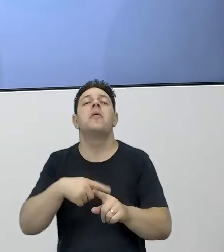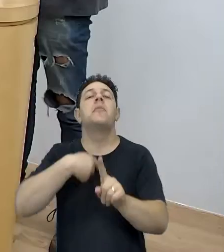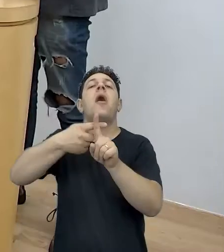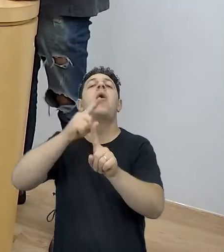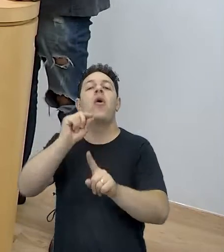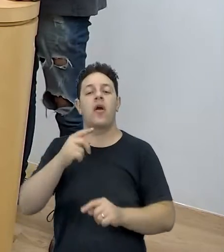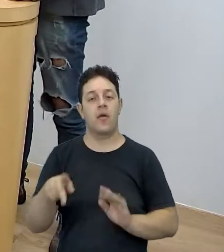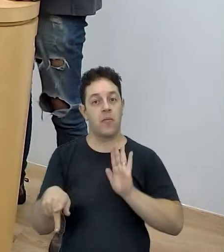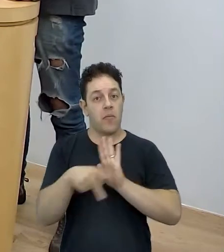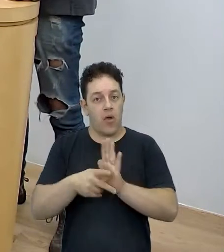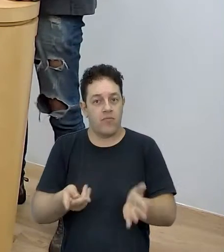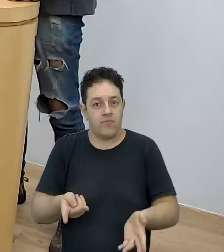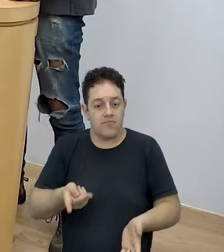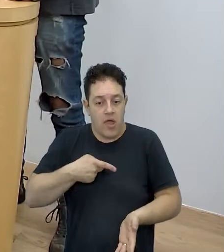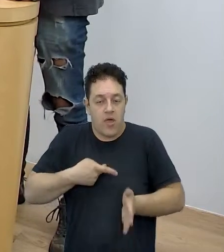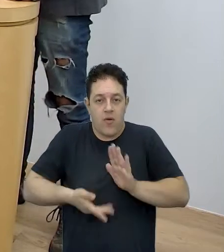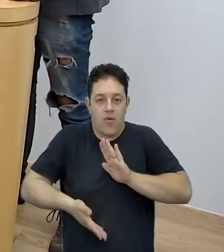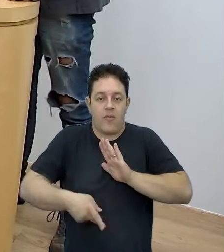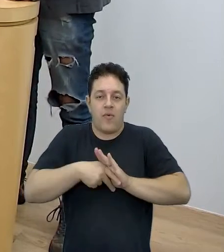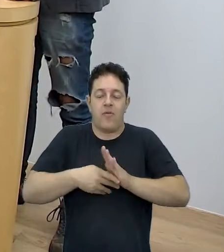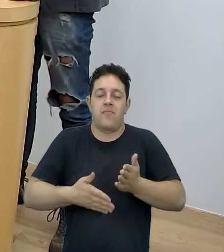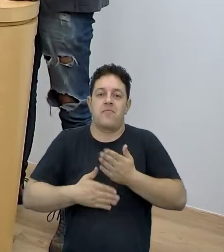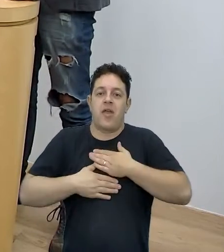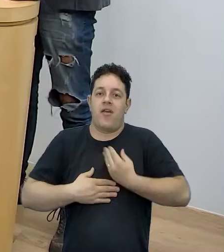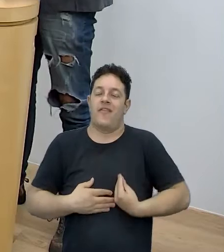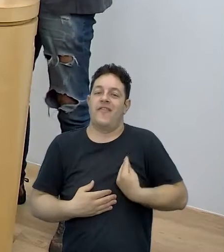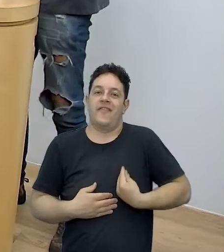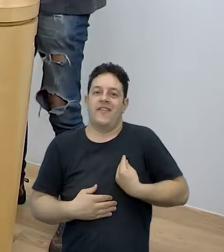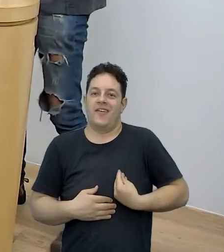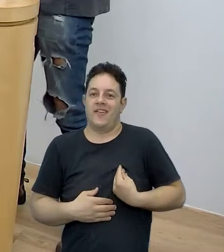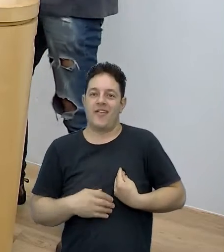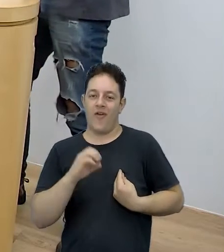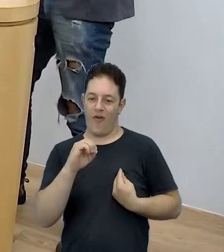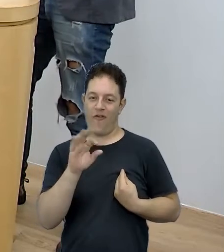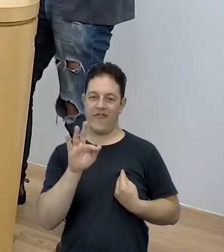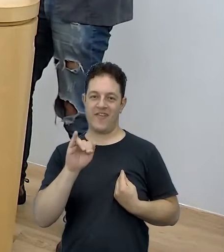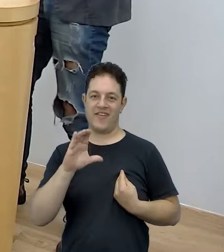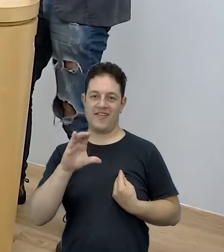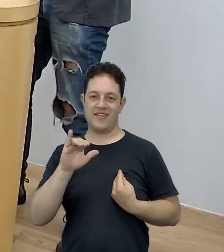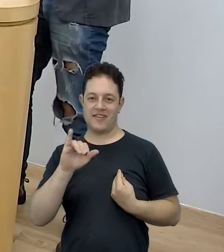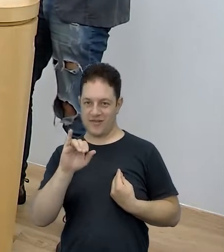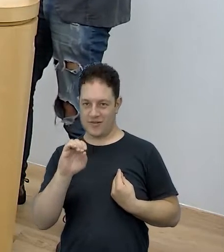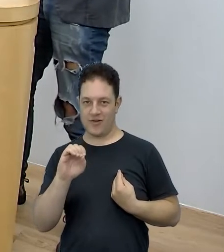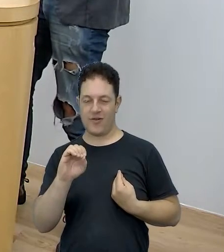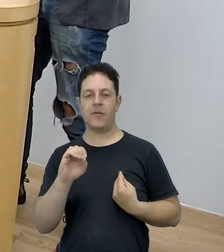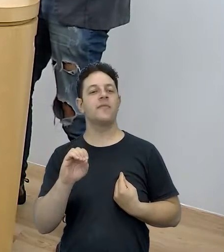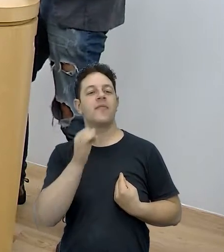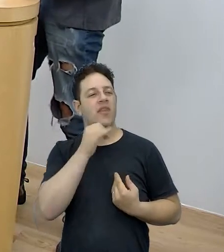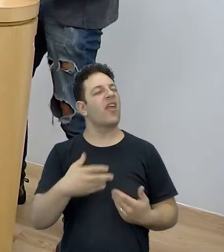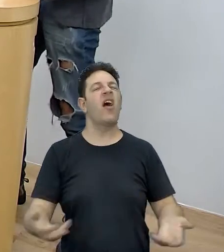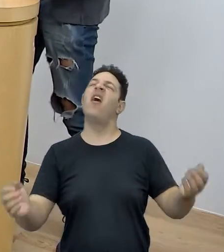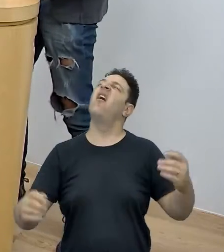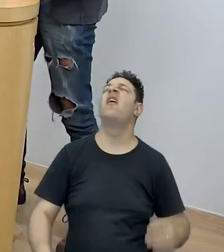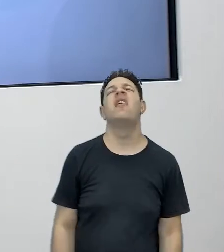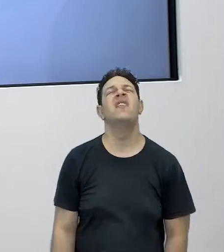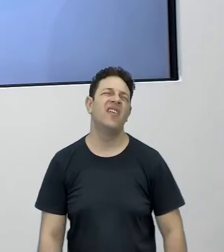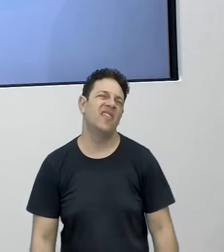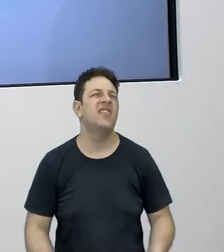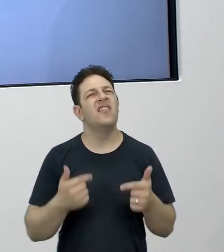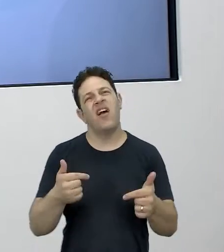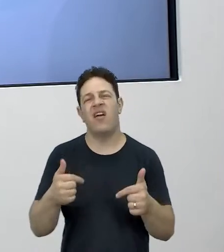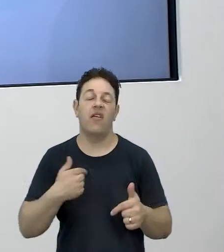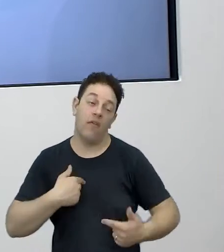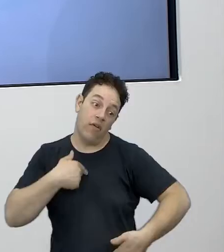um ofício, porque aí faz parte da sua vida e você não tem aquela coisa de que saco, eu vou ter que fazer esse